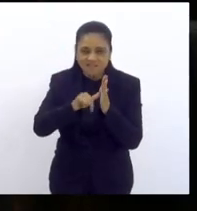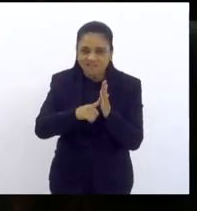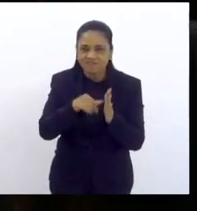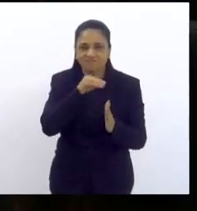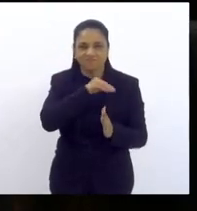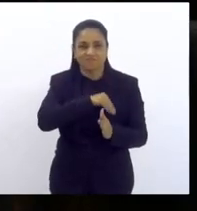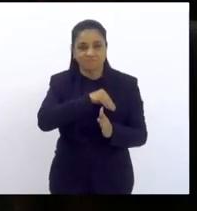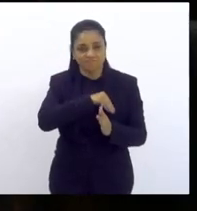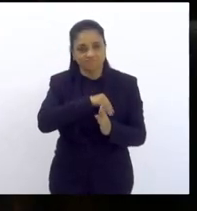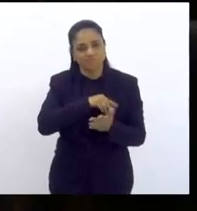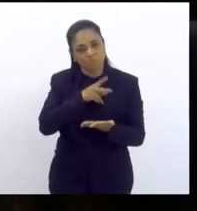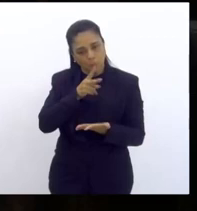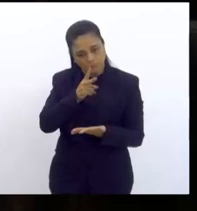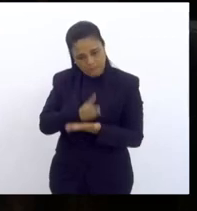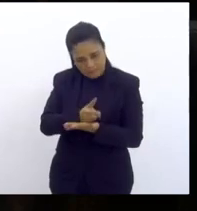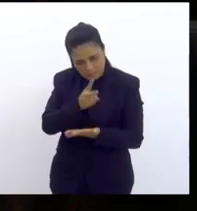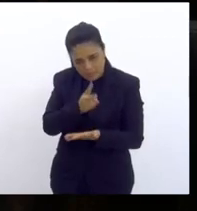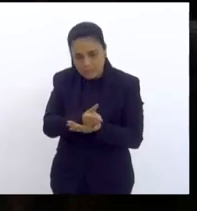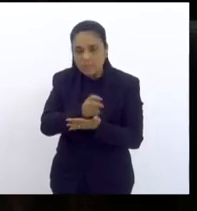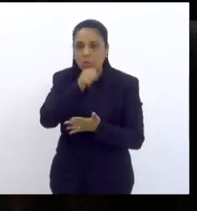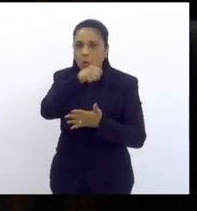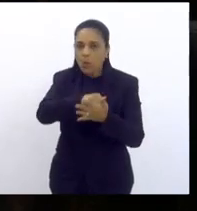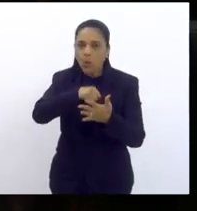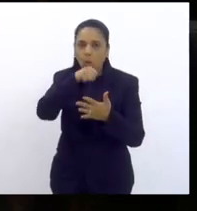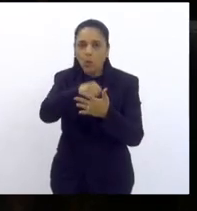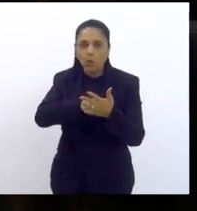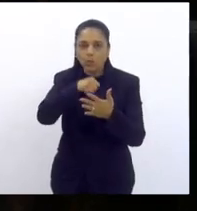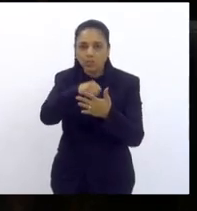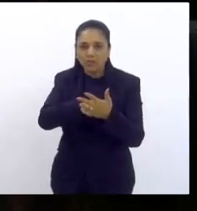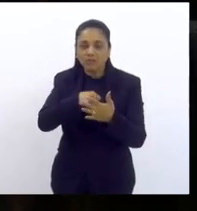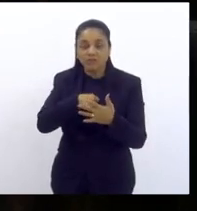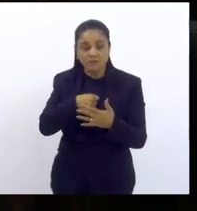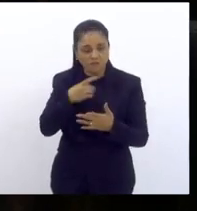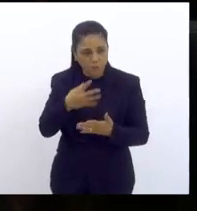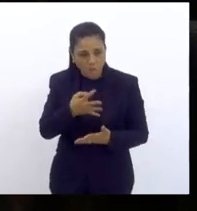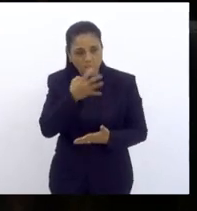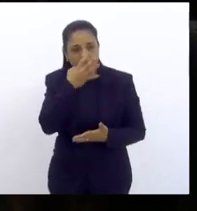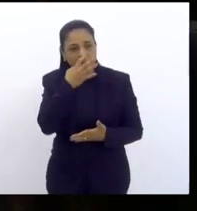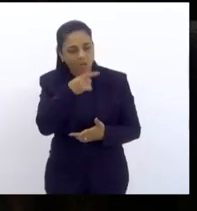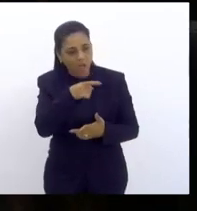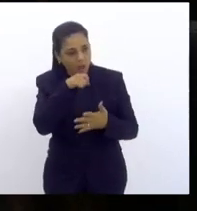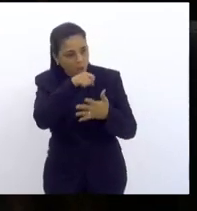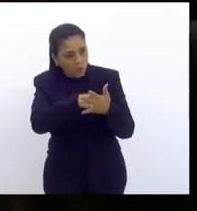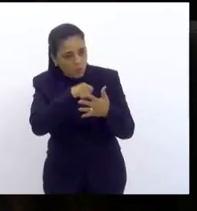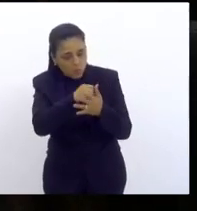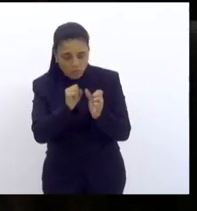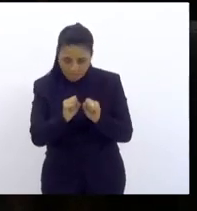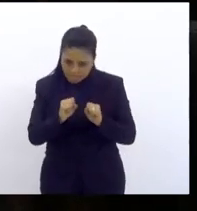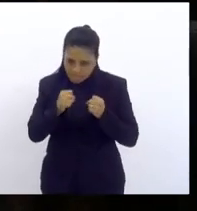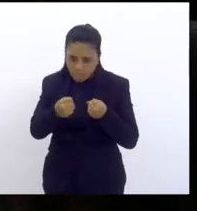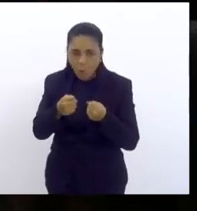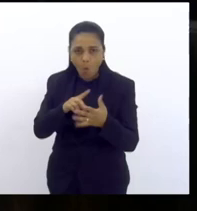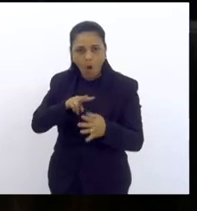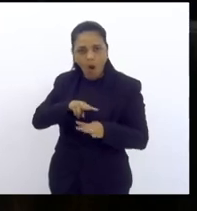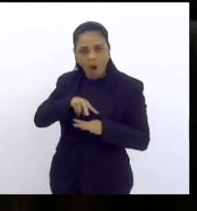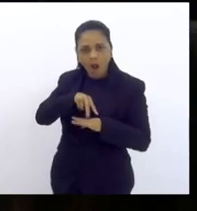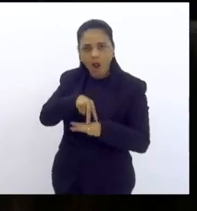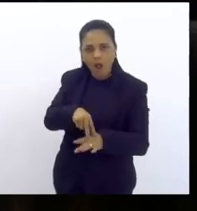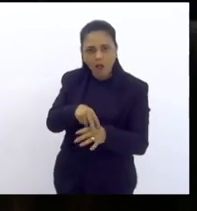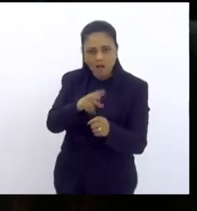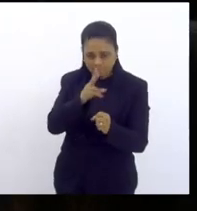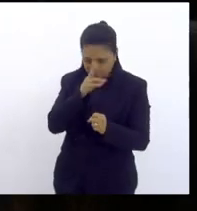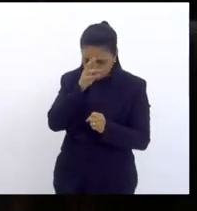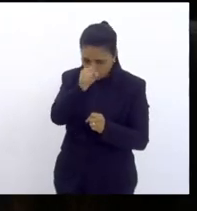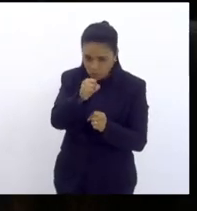e tão lá lutando muito deles eu fico impressionado com a luta e agarra que lutam pela